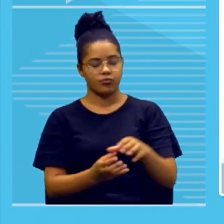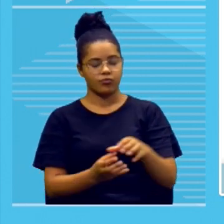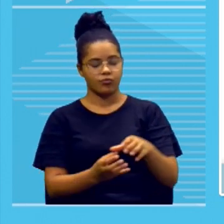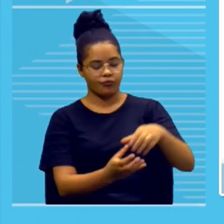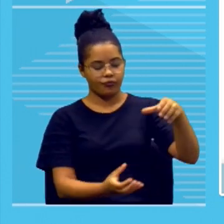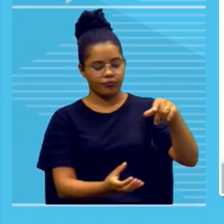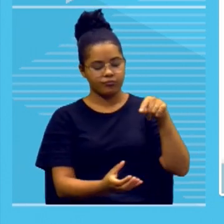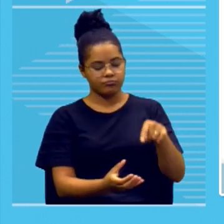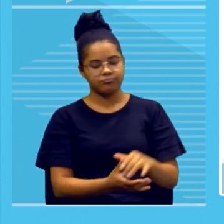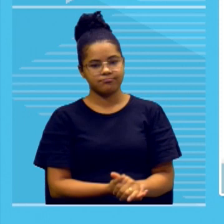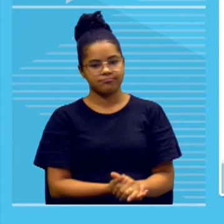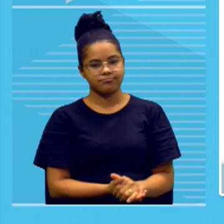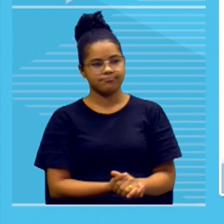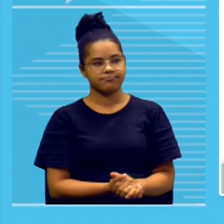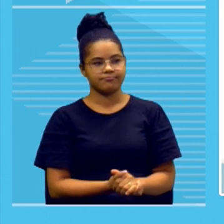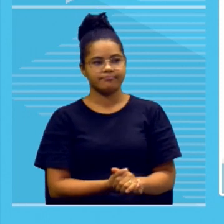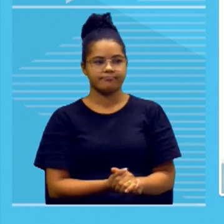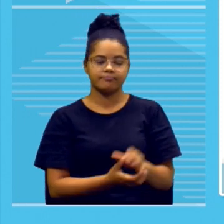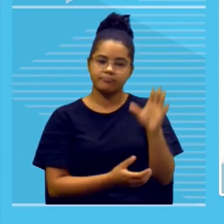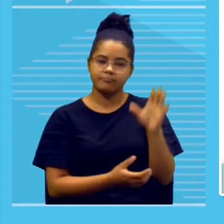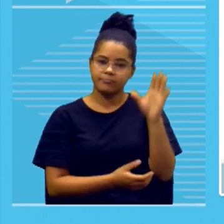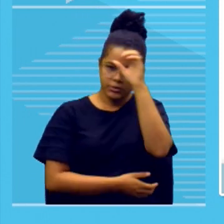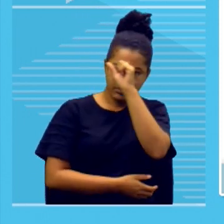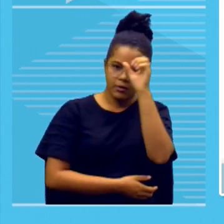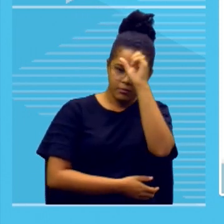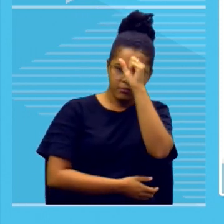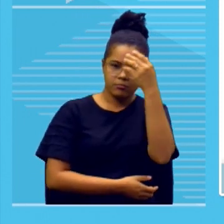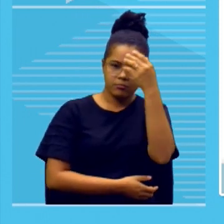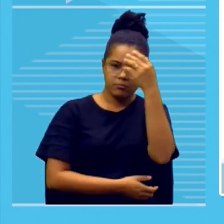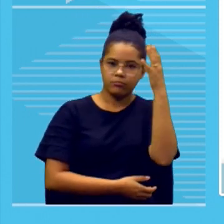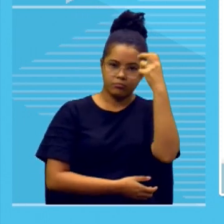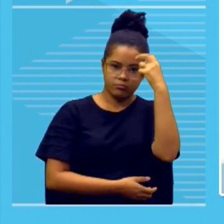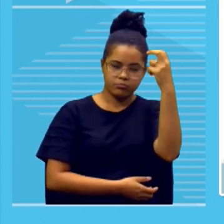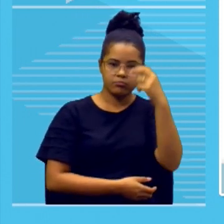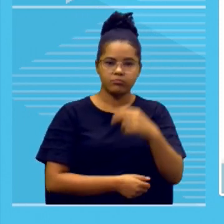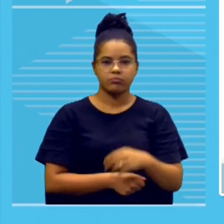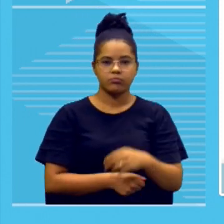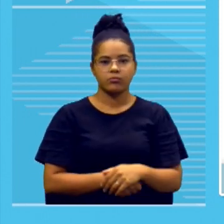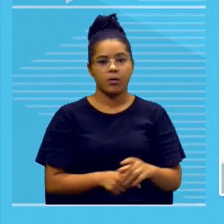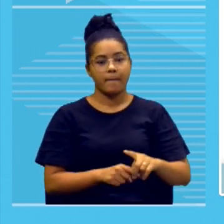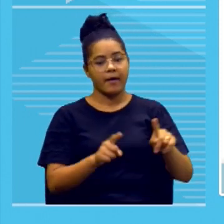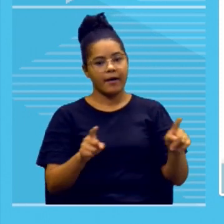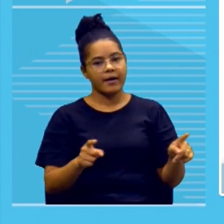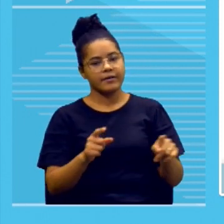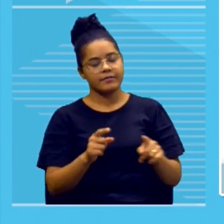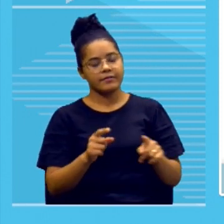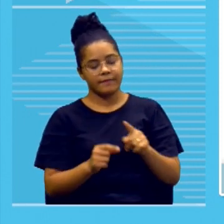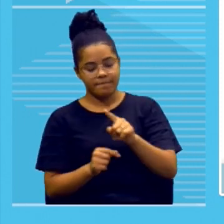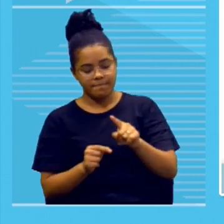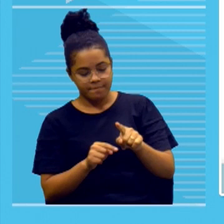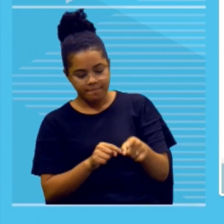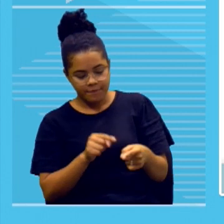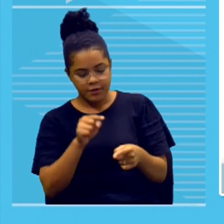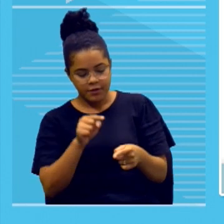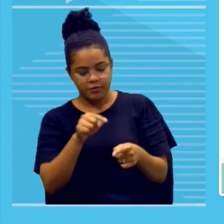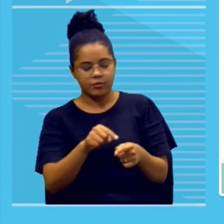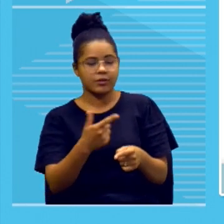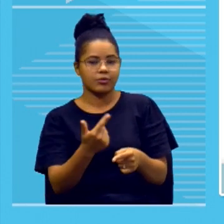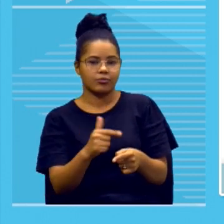verbo ter está subentendido aí, né? Substituído pela vírgula. Aí é zeugma.